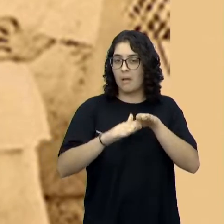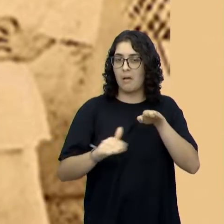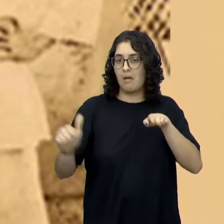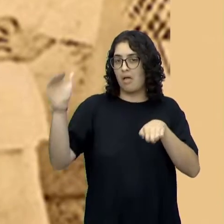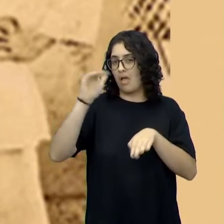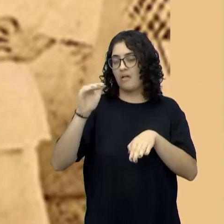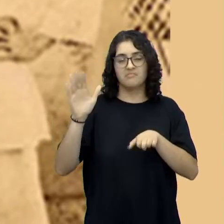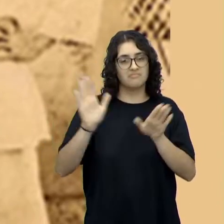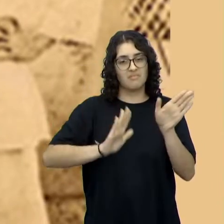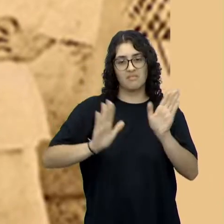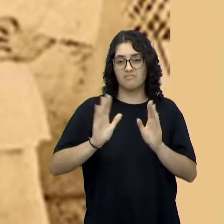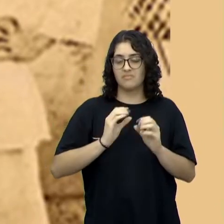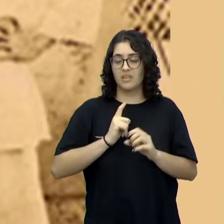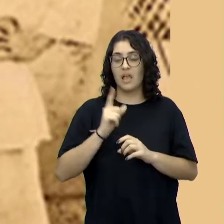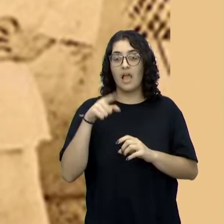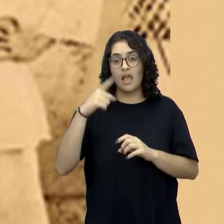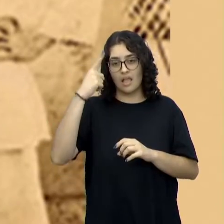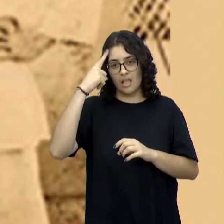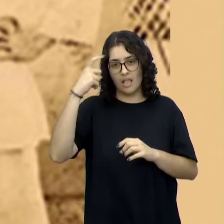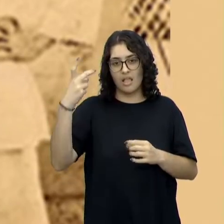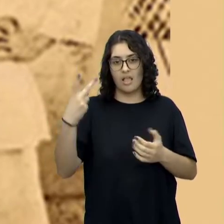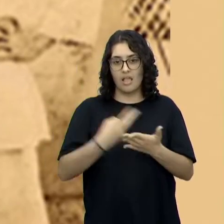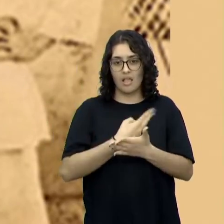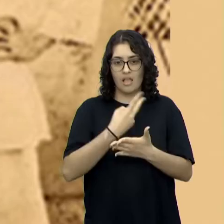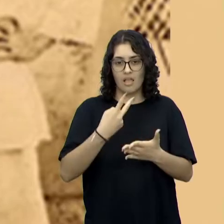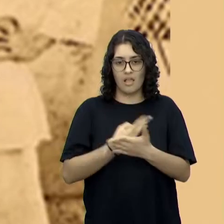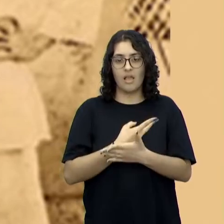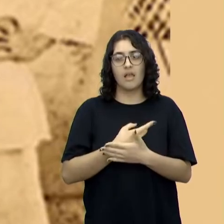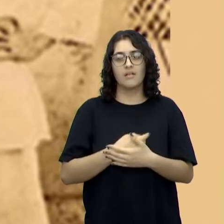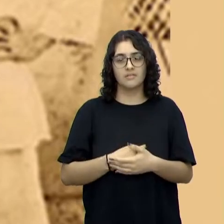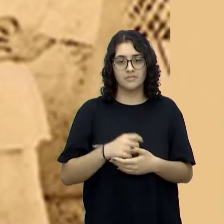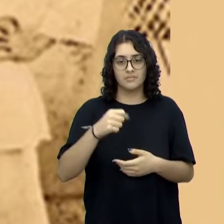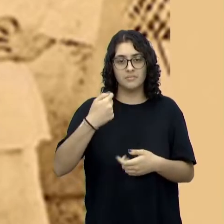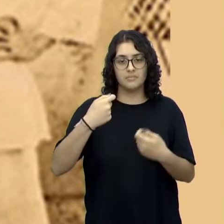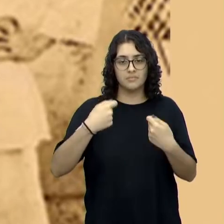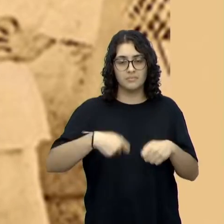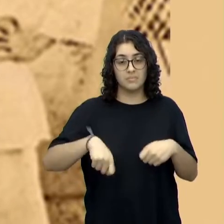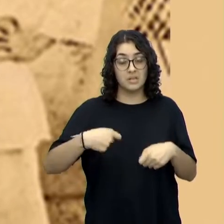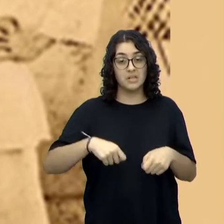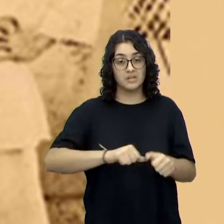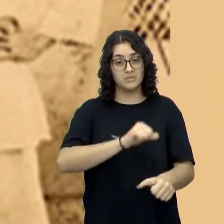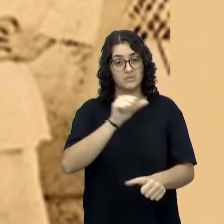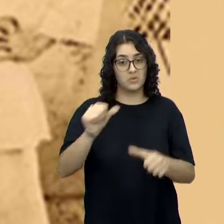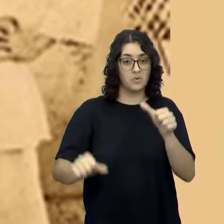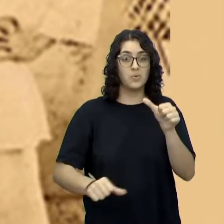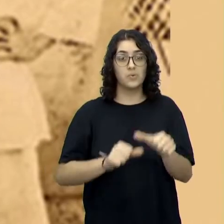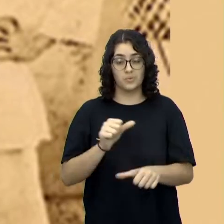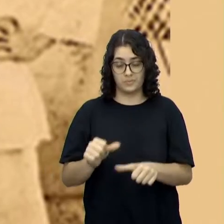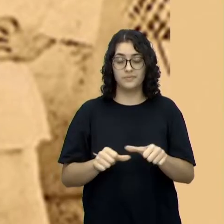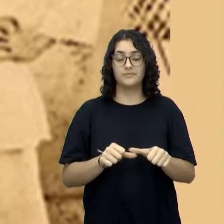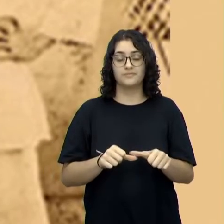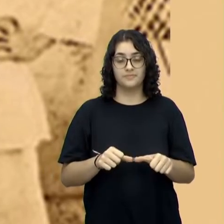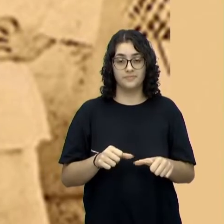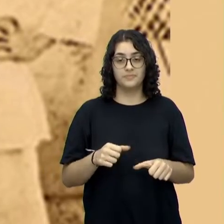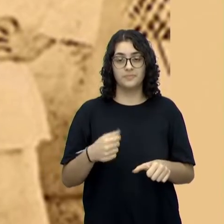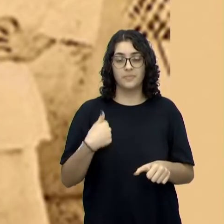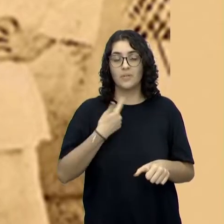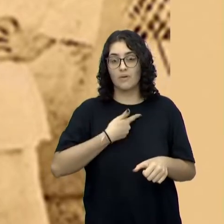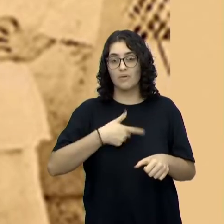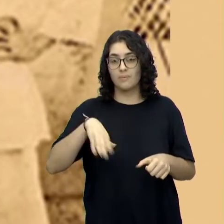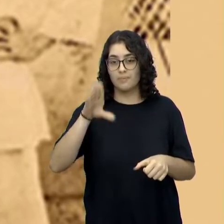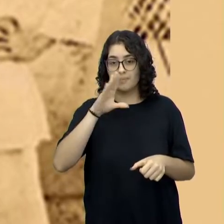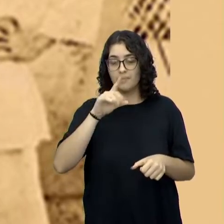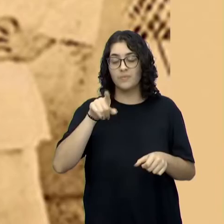Então é uma ideia completamente errada, né, completamente errônea, que a gente tem que, na verdade, cortar isso aí do nosso vocabulário